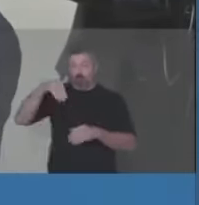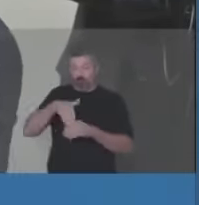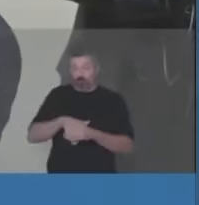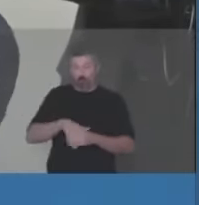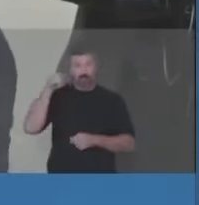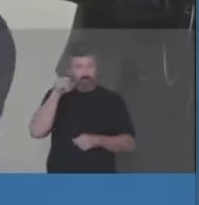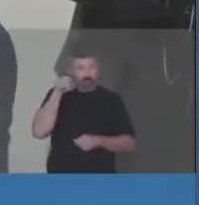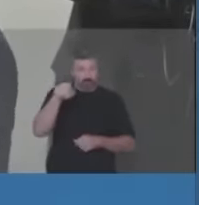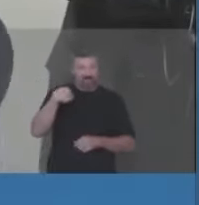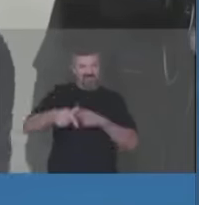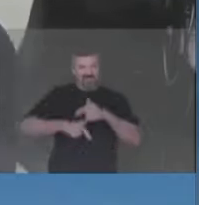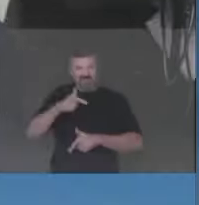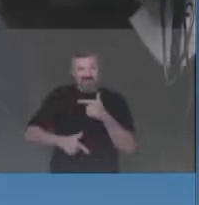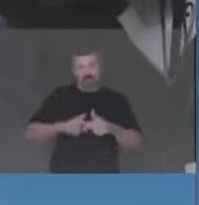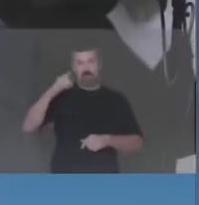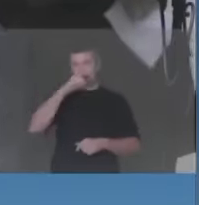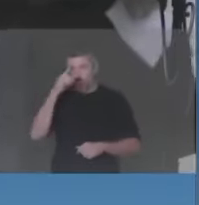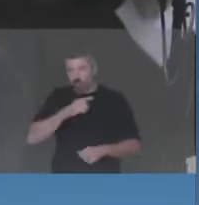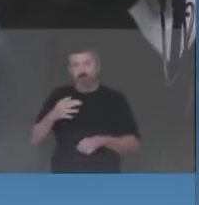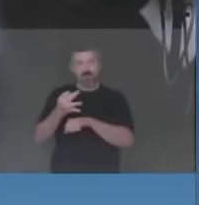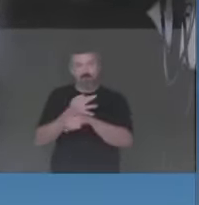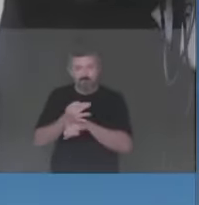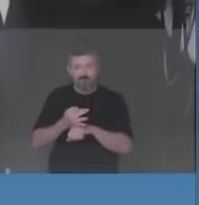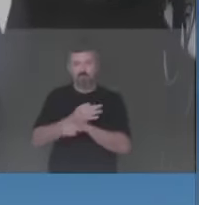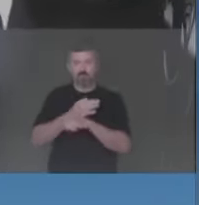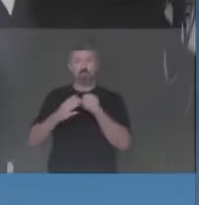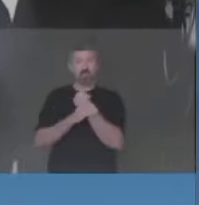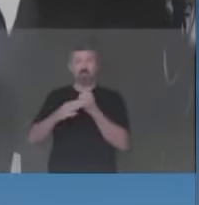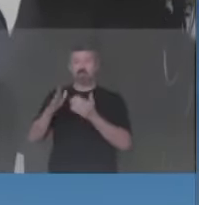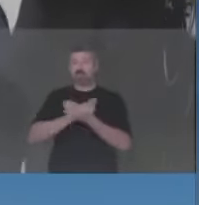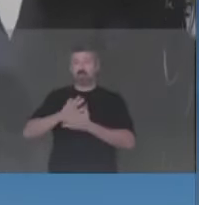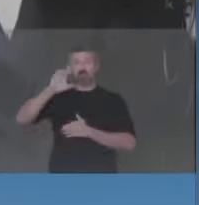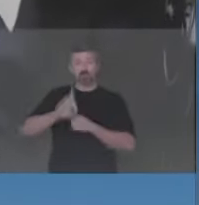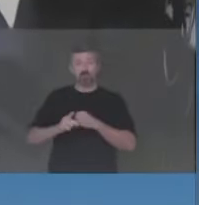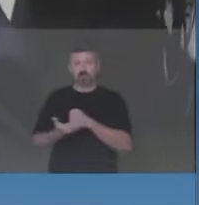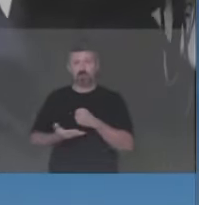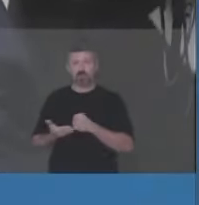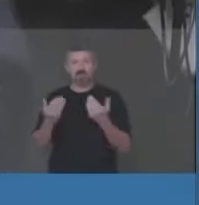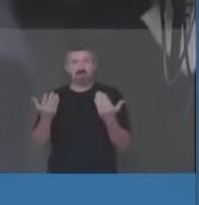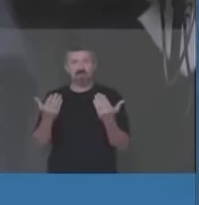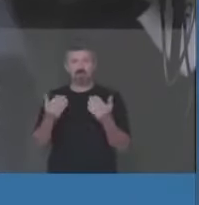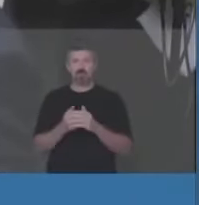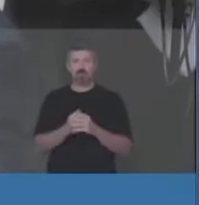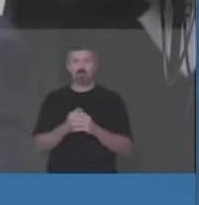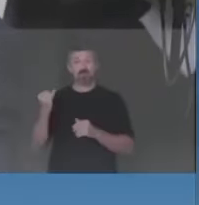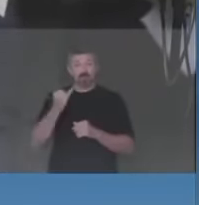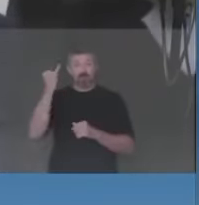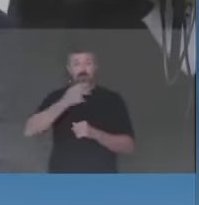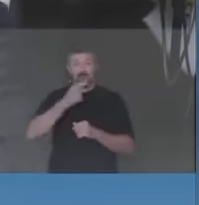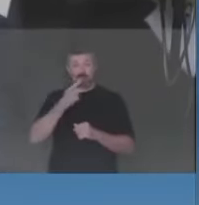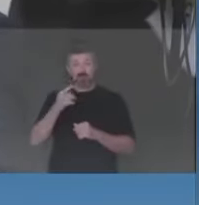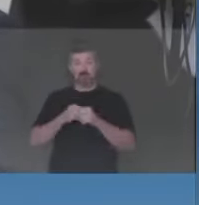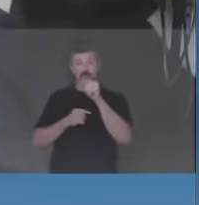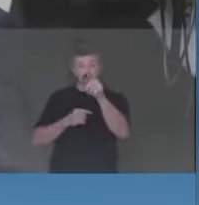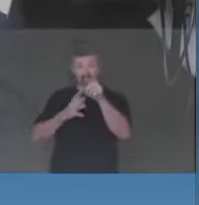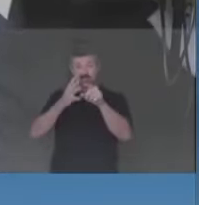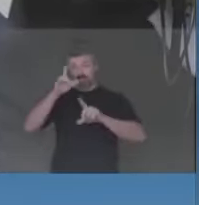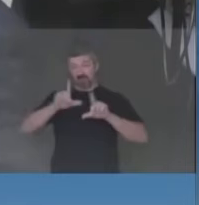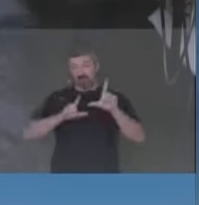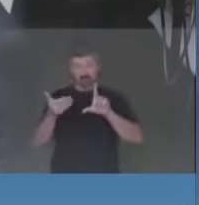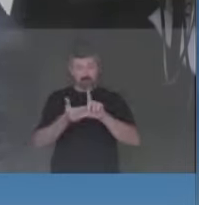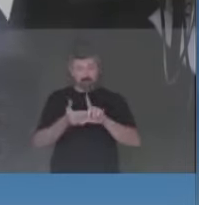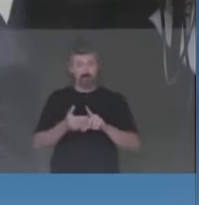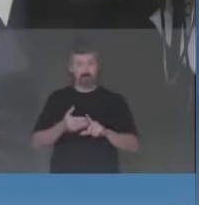para que você trabalhe domingo e feriado sem a garantia de direitos que são básicos. É importante que quem está acompanhando essa votação à